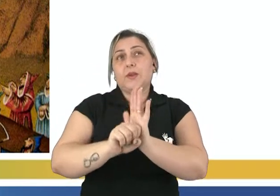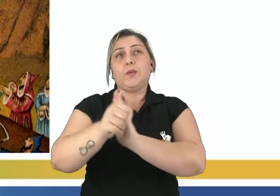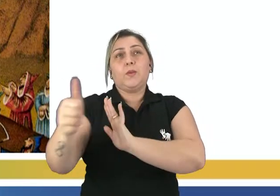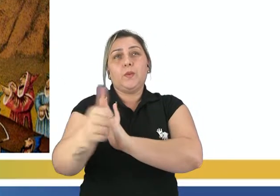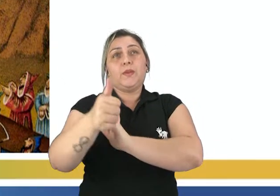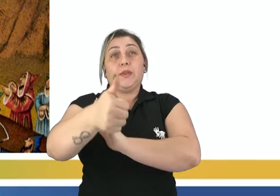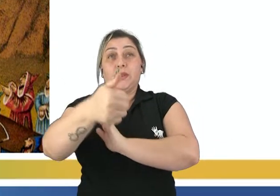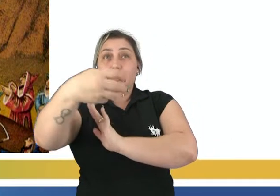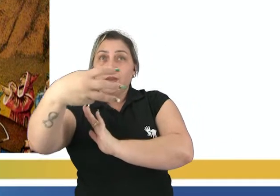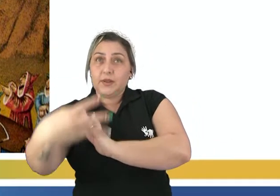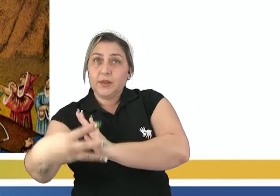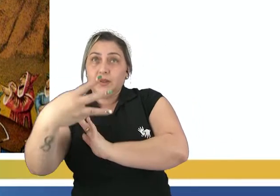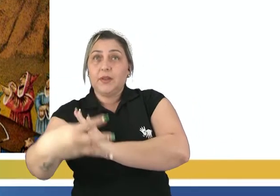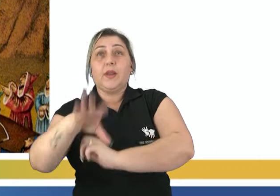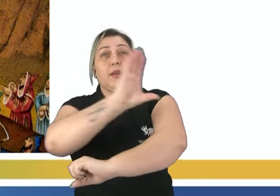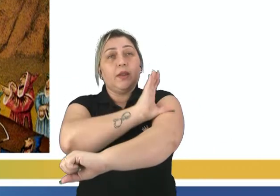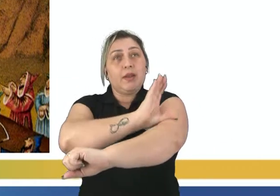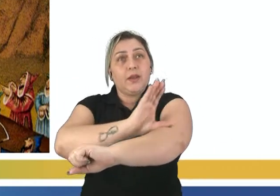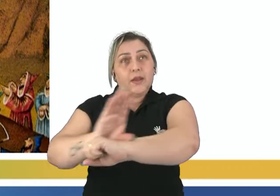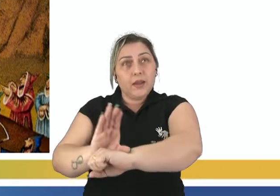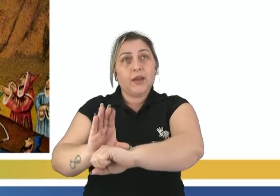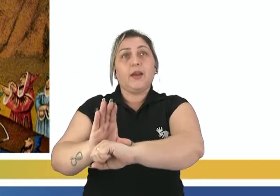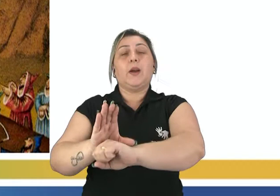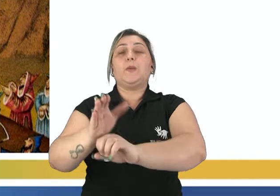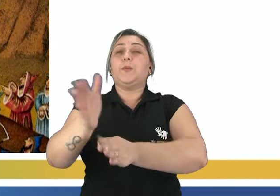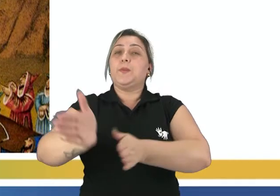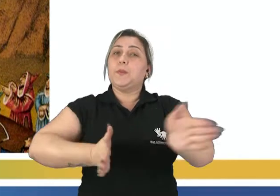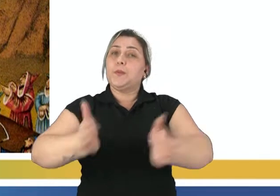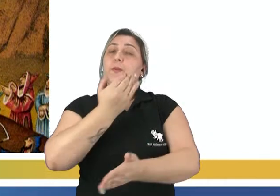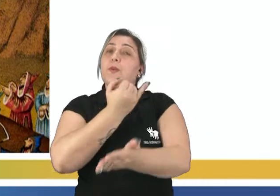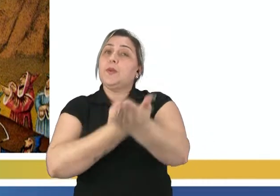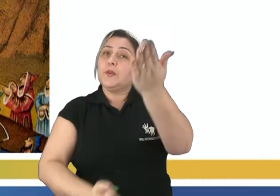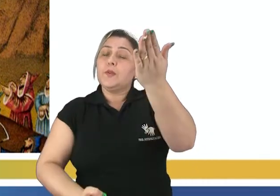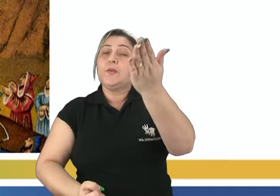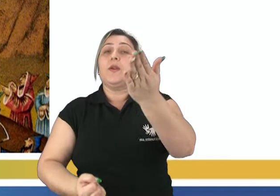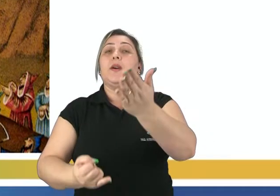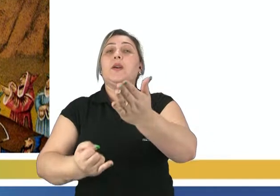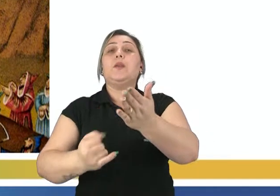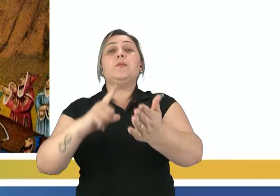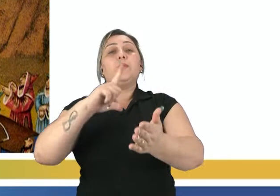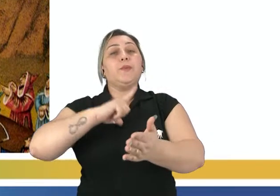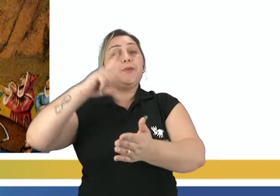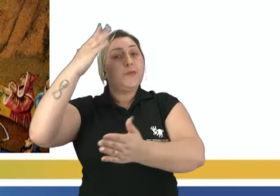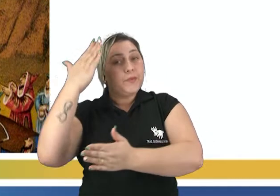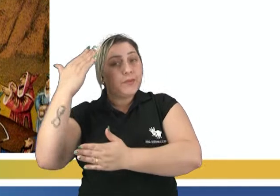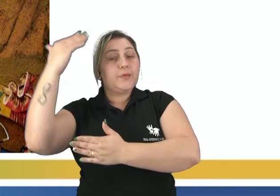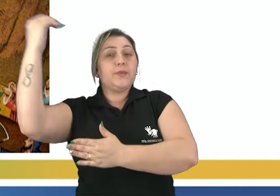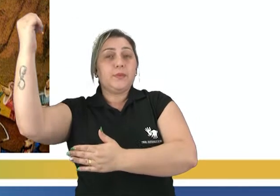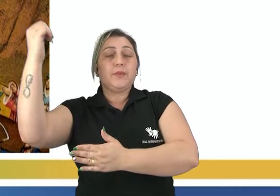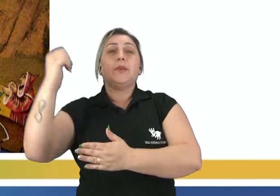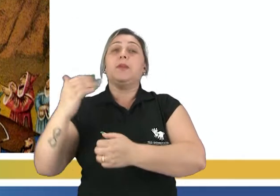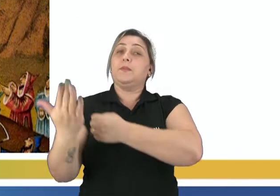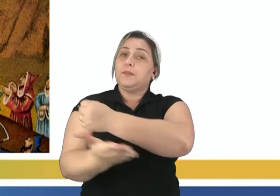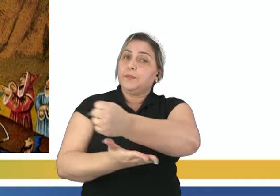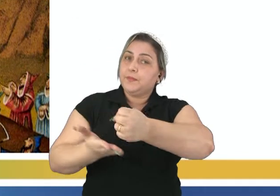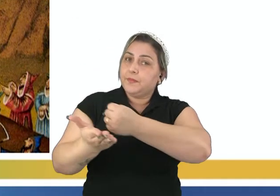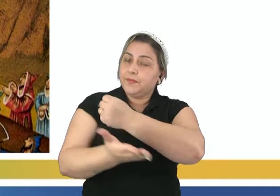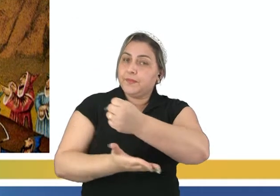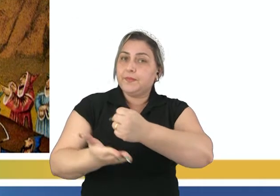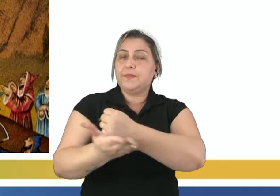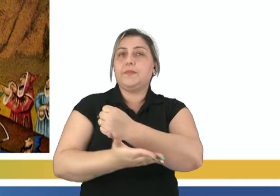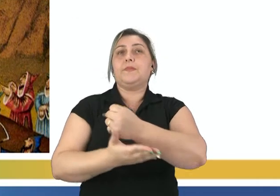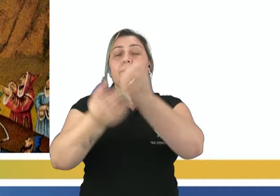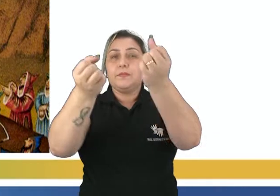Estados Nacionais. Contudo, foi entre os séculos XI e XIII que a cultura medieval atingiu seu apogeu,